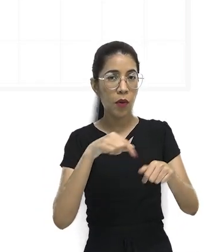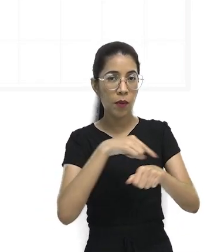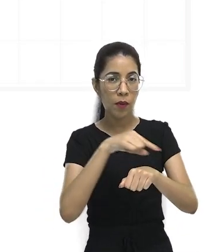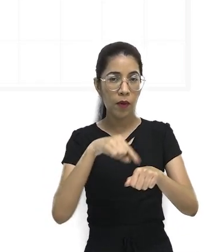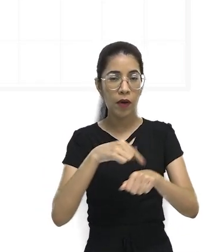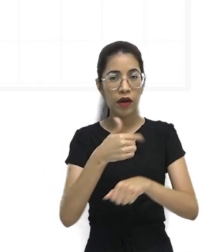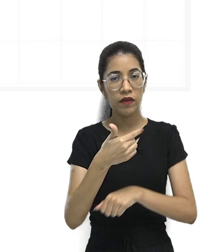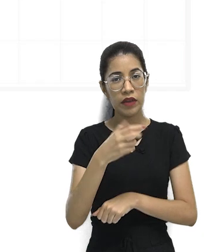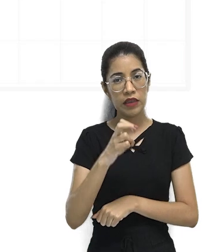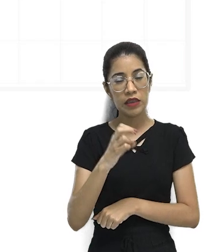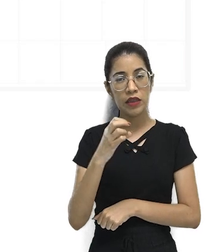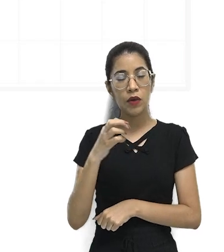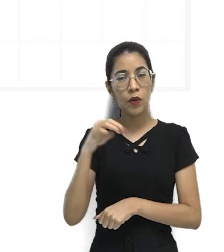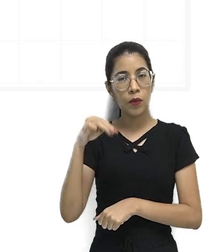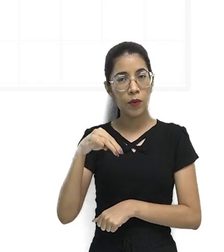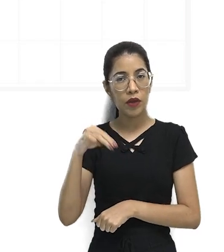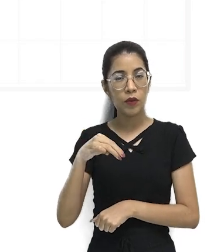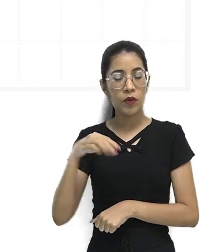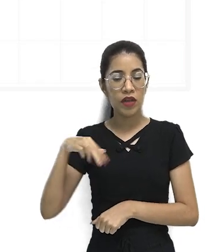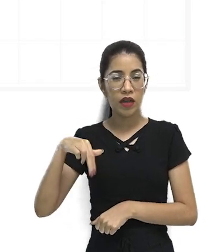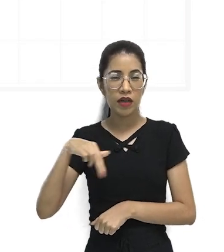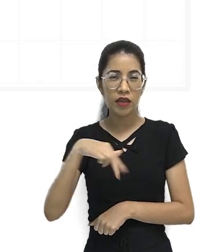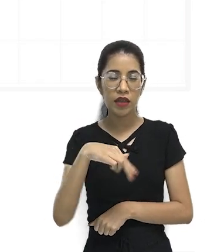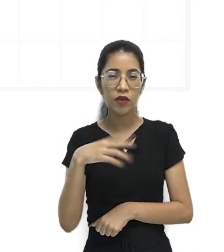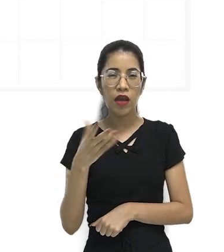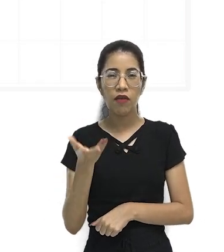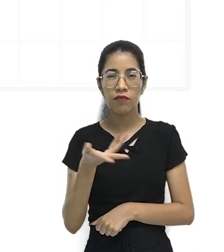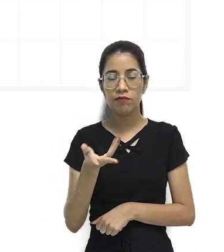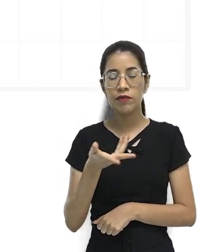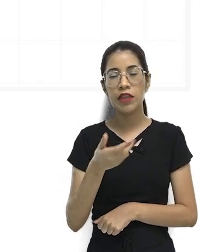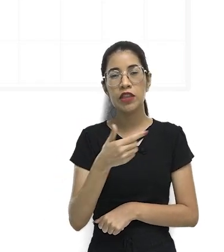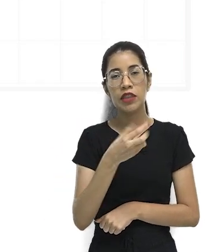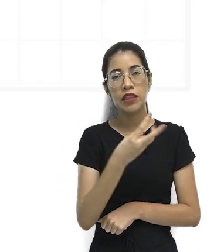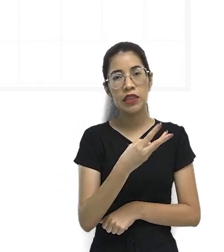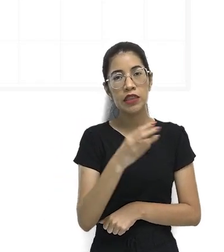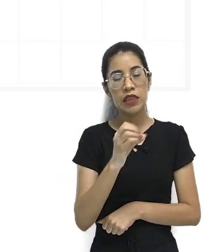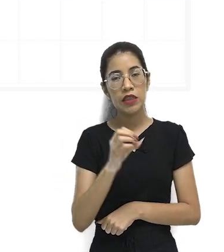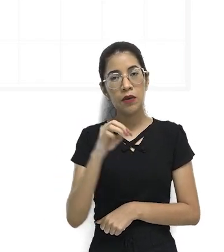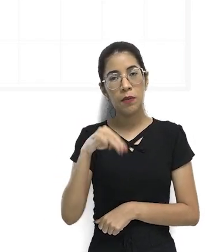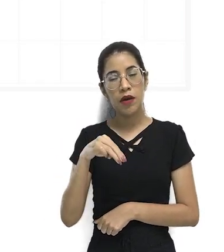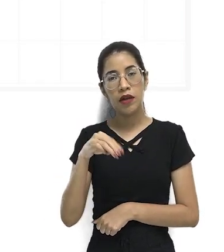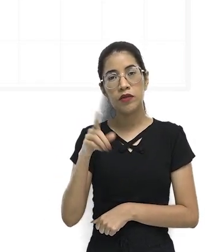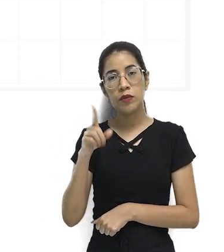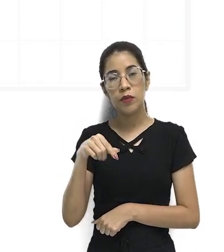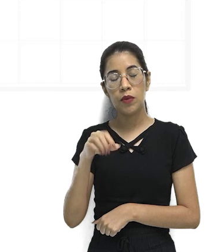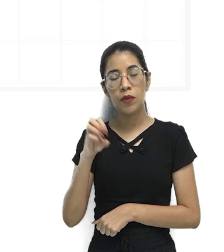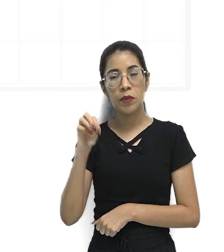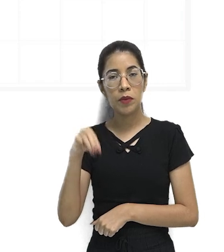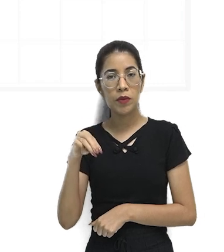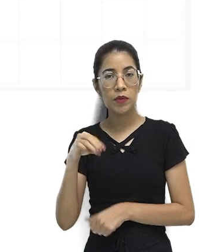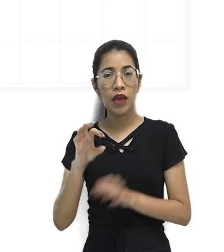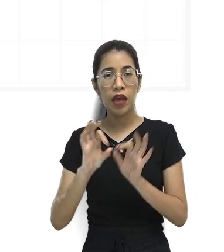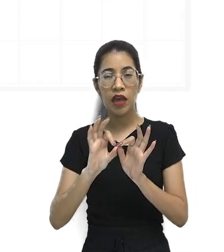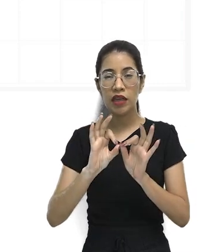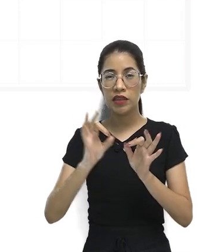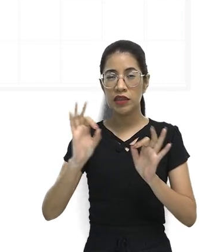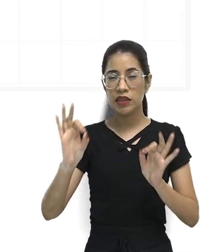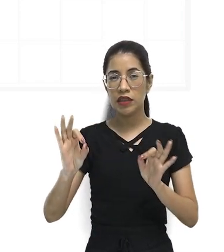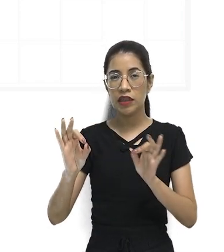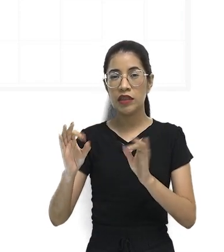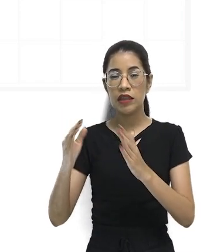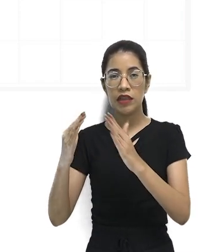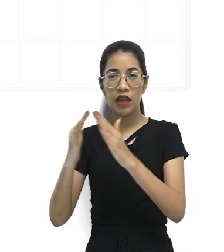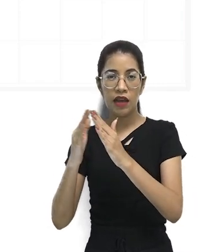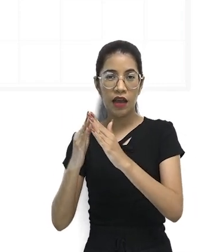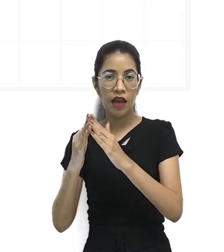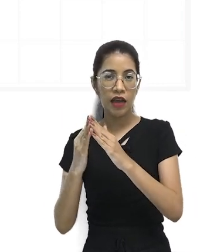minutos, andando a uma velocidade média de 35 metros por minuto, qual a distância entre o cinema